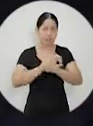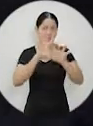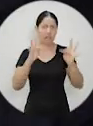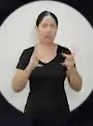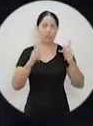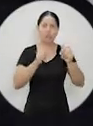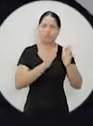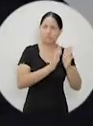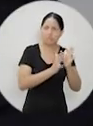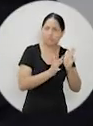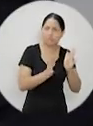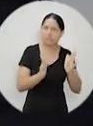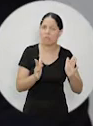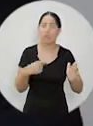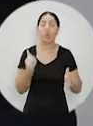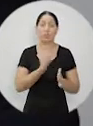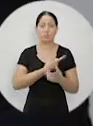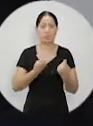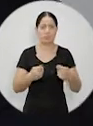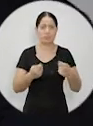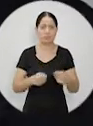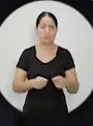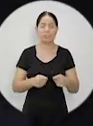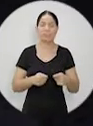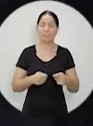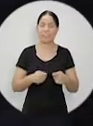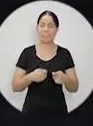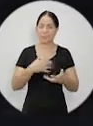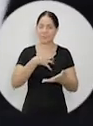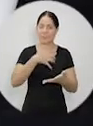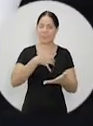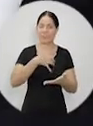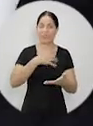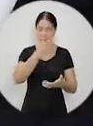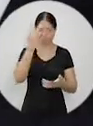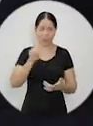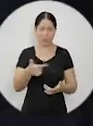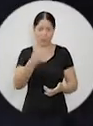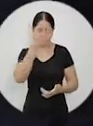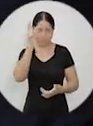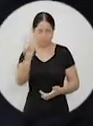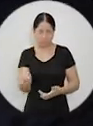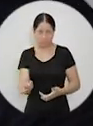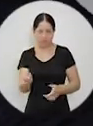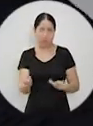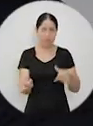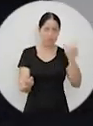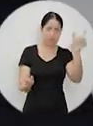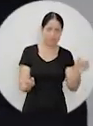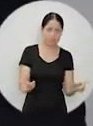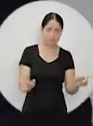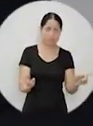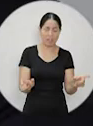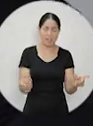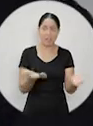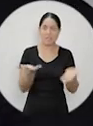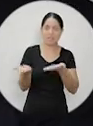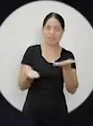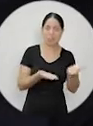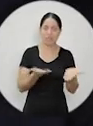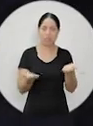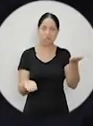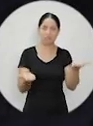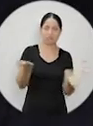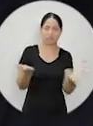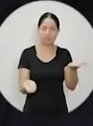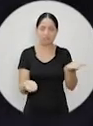num processo, ouvimos, né? Temos que fazer esse cotejo, tem um outro colega representando a outra parte. Então, é esse